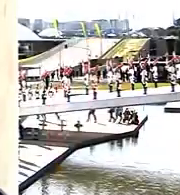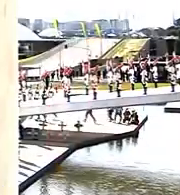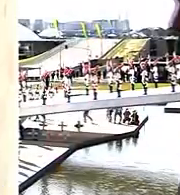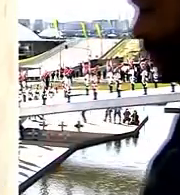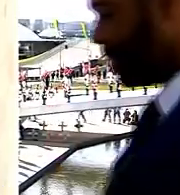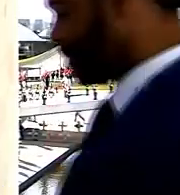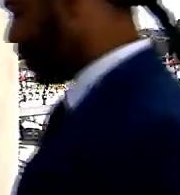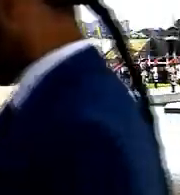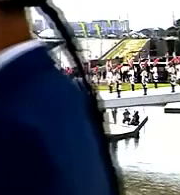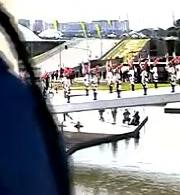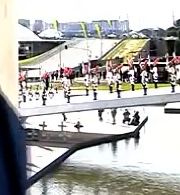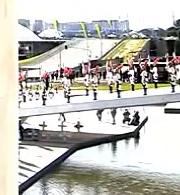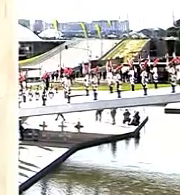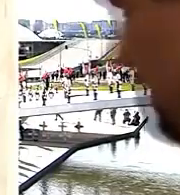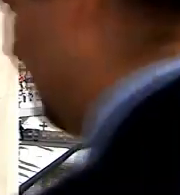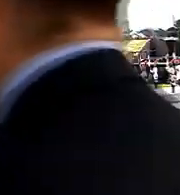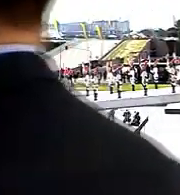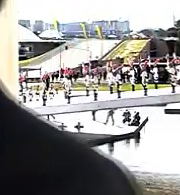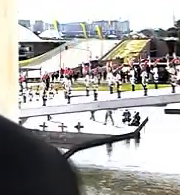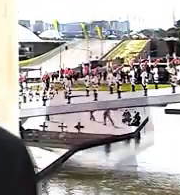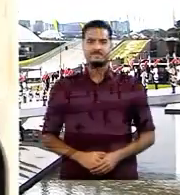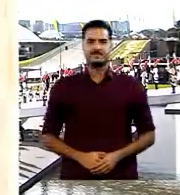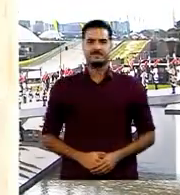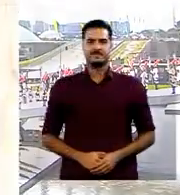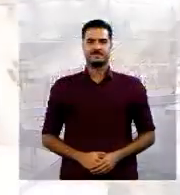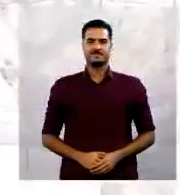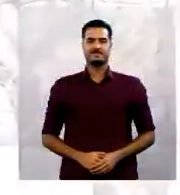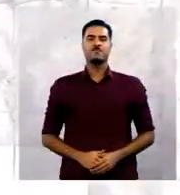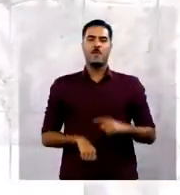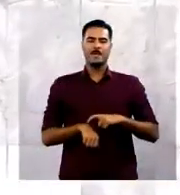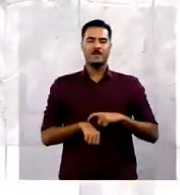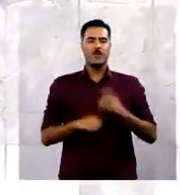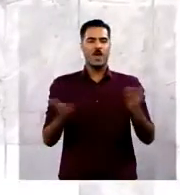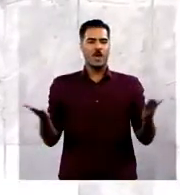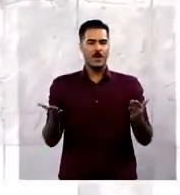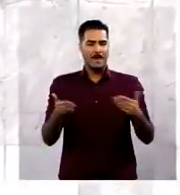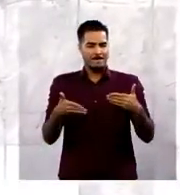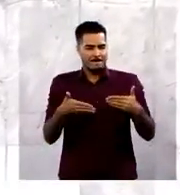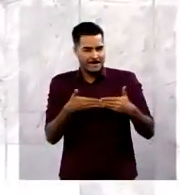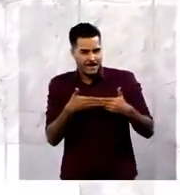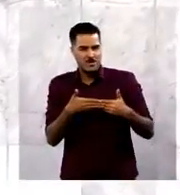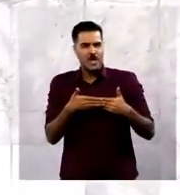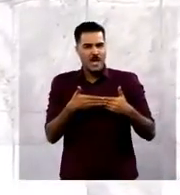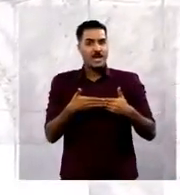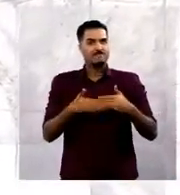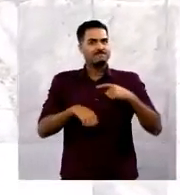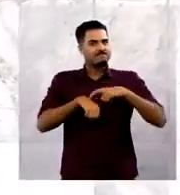Muito próximo, um momento bem simbólico de toda a posse presidencial, quando